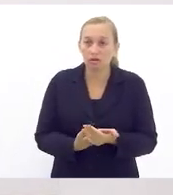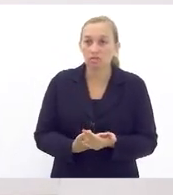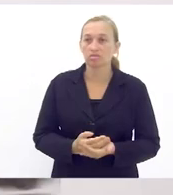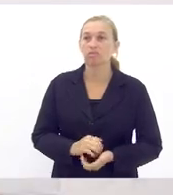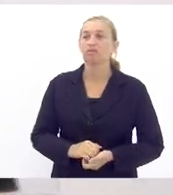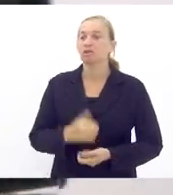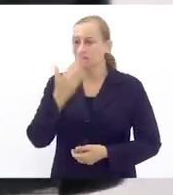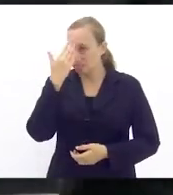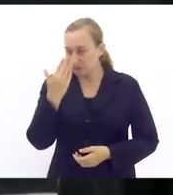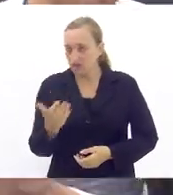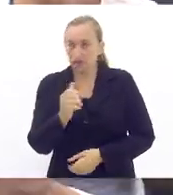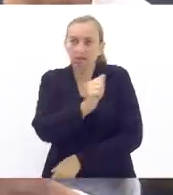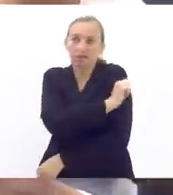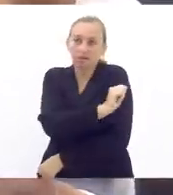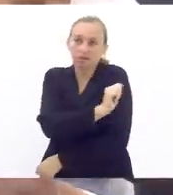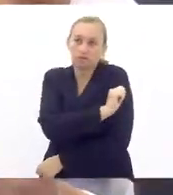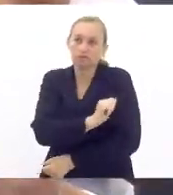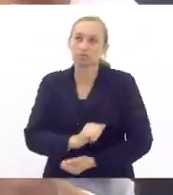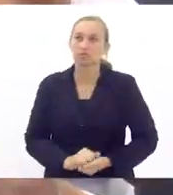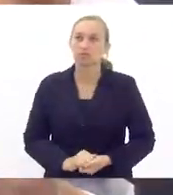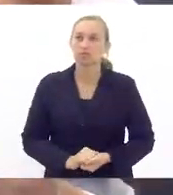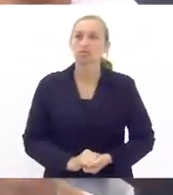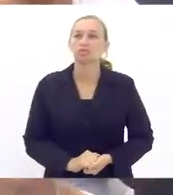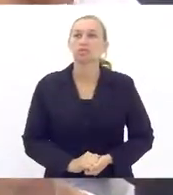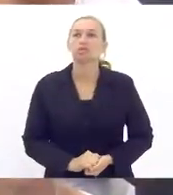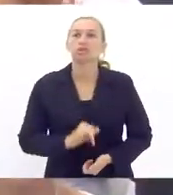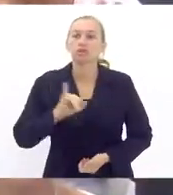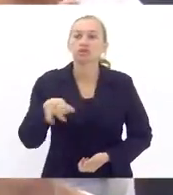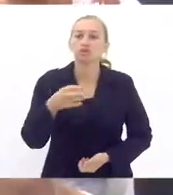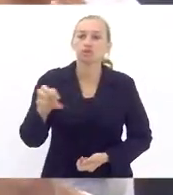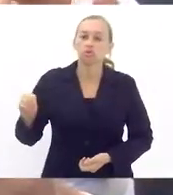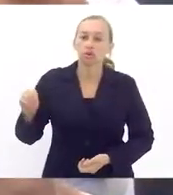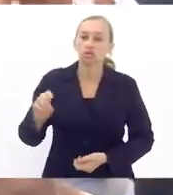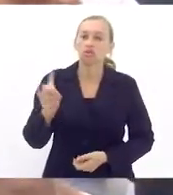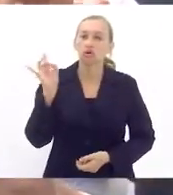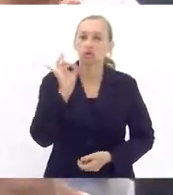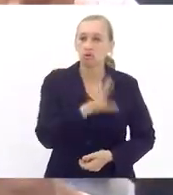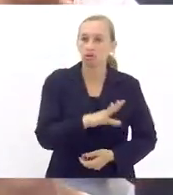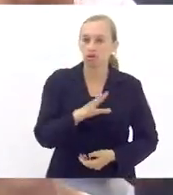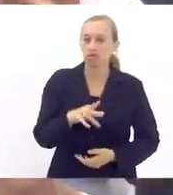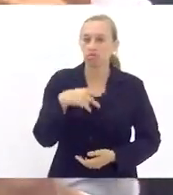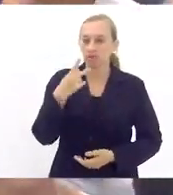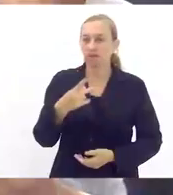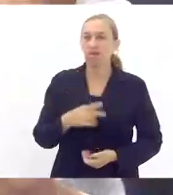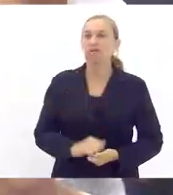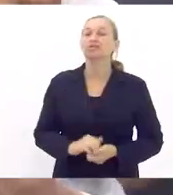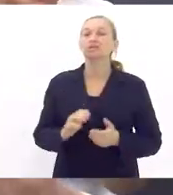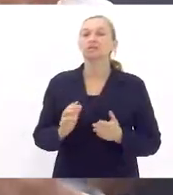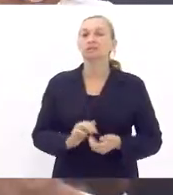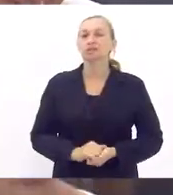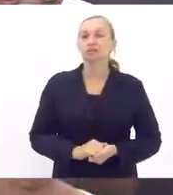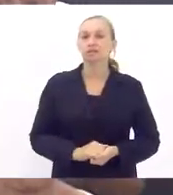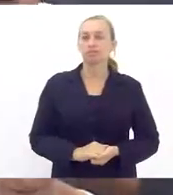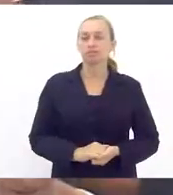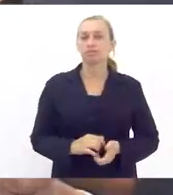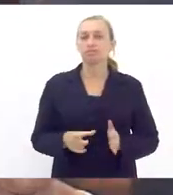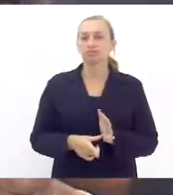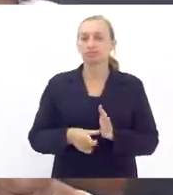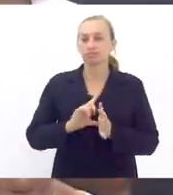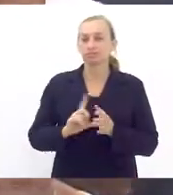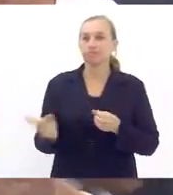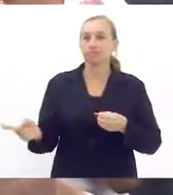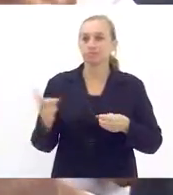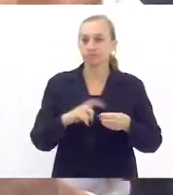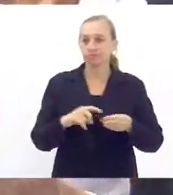Obrigado aluno João prata foi o último inscrito pessoal antes de